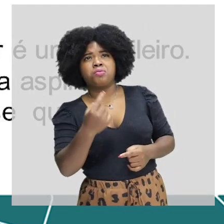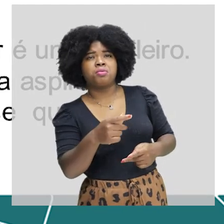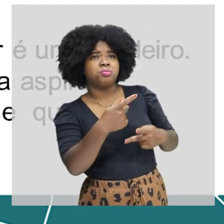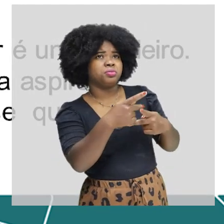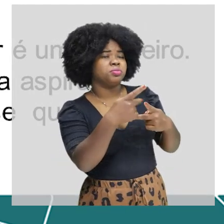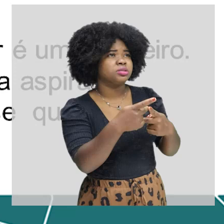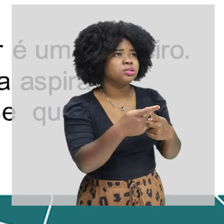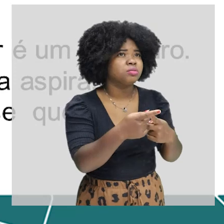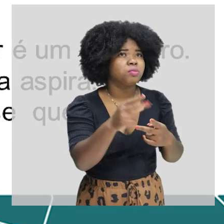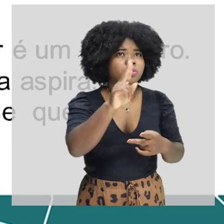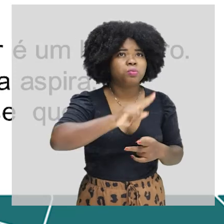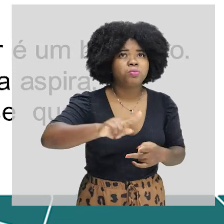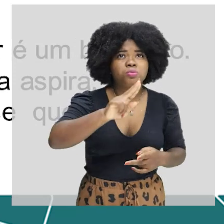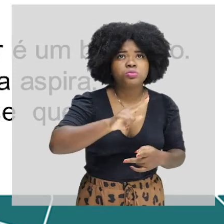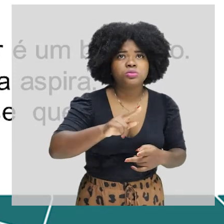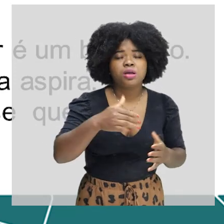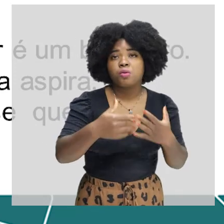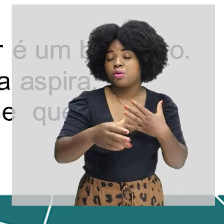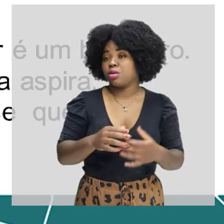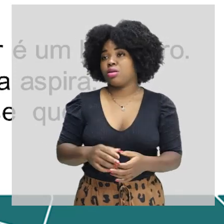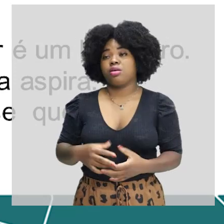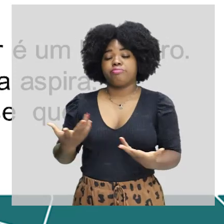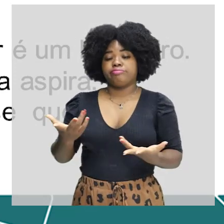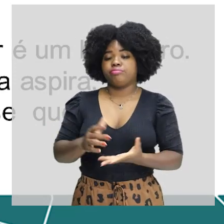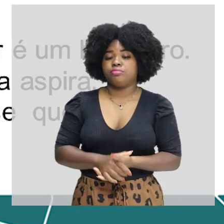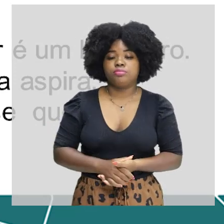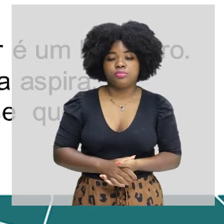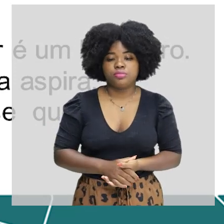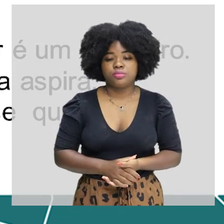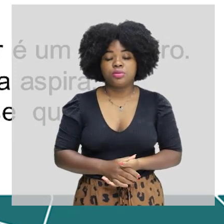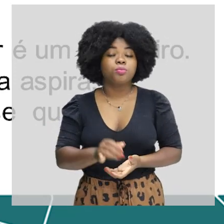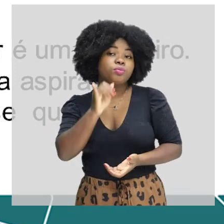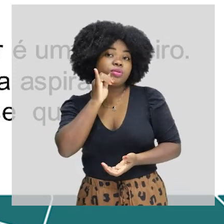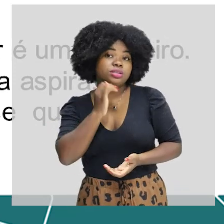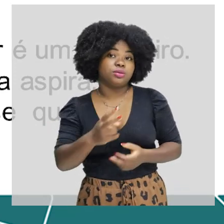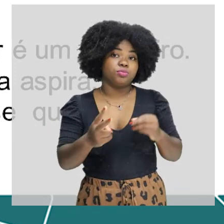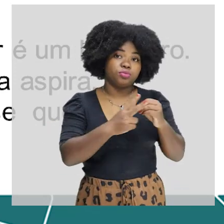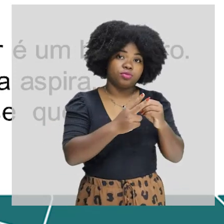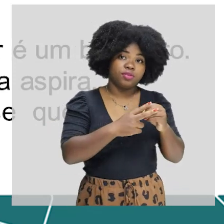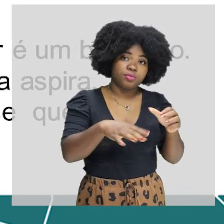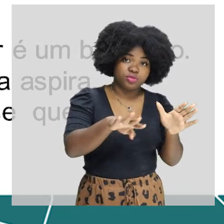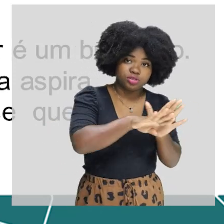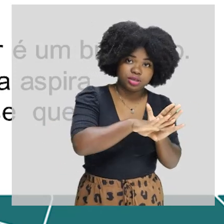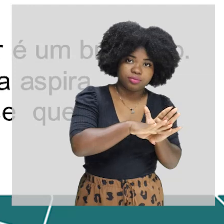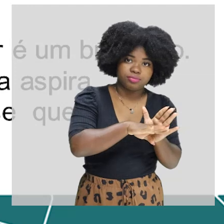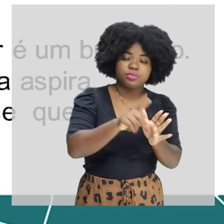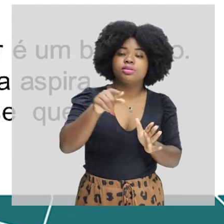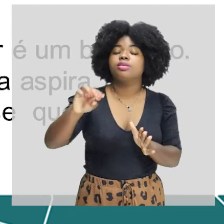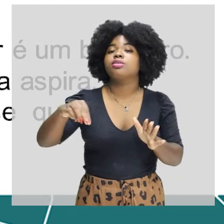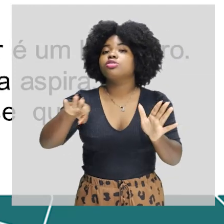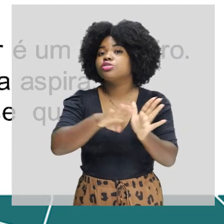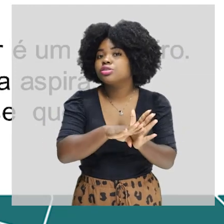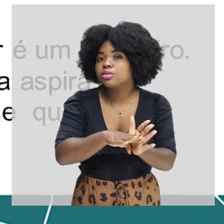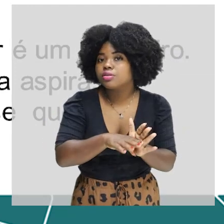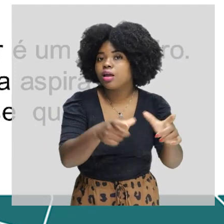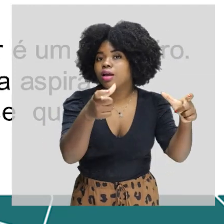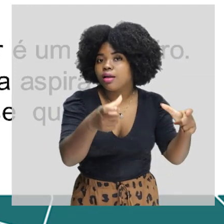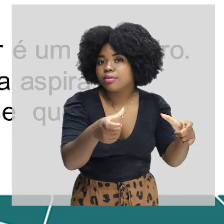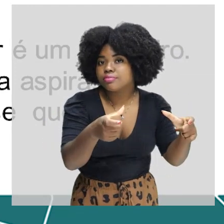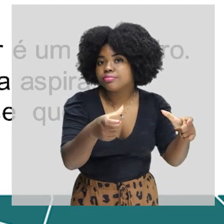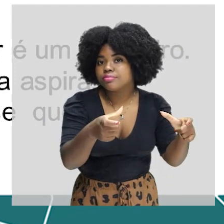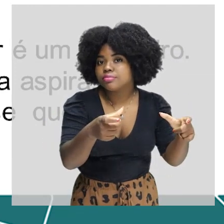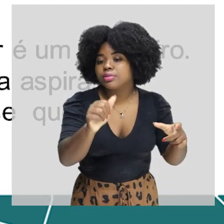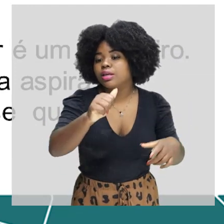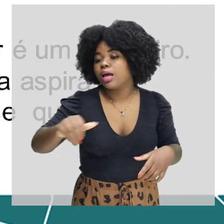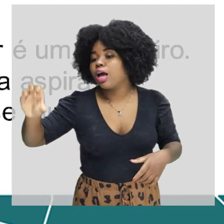uma. Eu dei exemplo até do verbo chegar. Quem chega, chega a algum lugar. Mas lembram? Então, eu cheguei